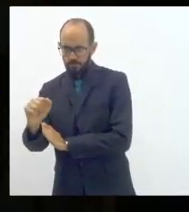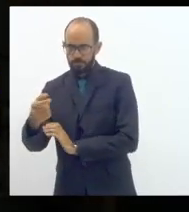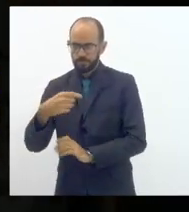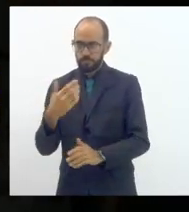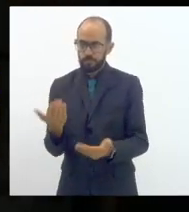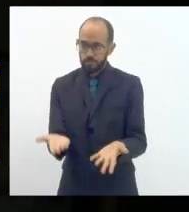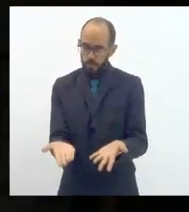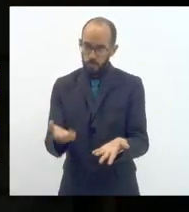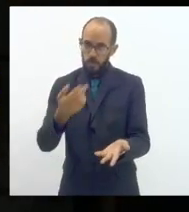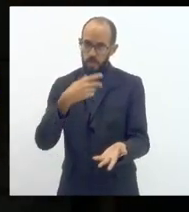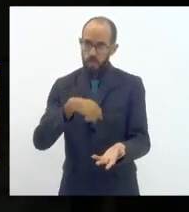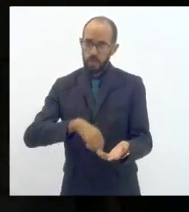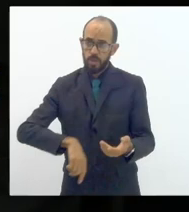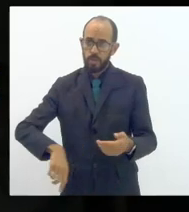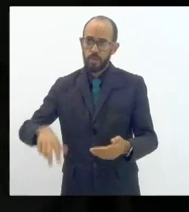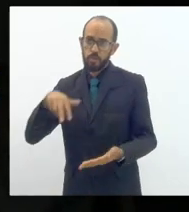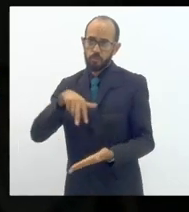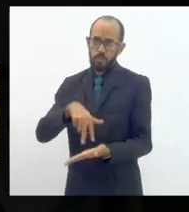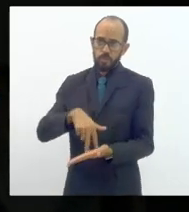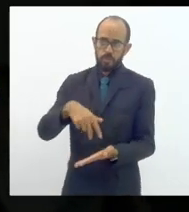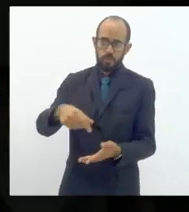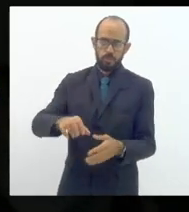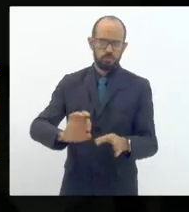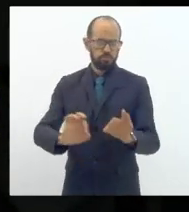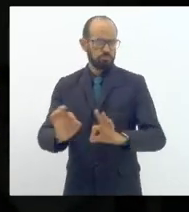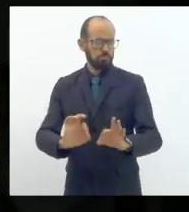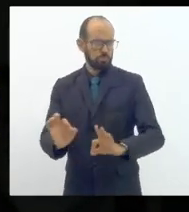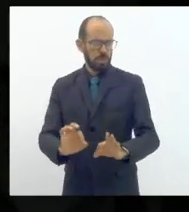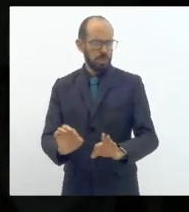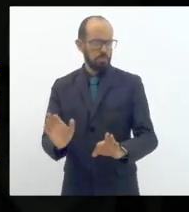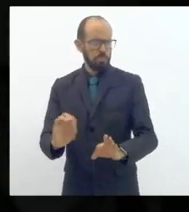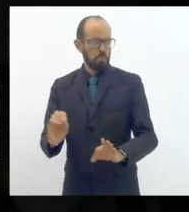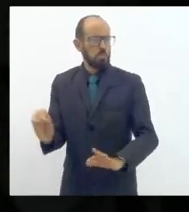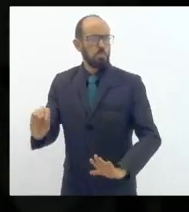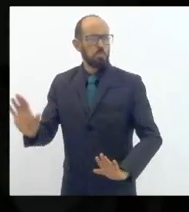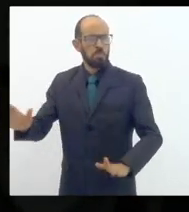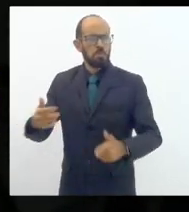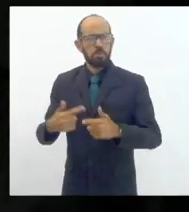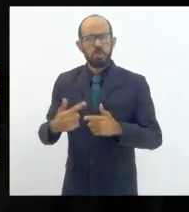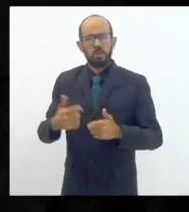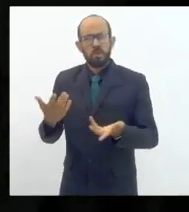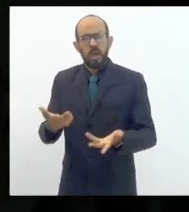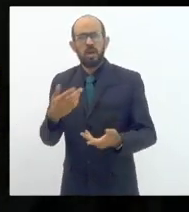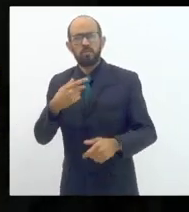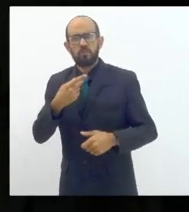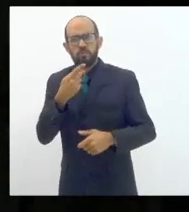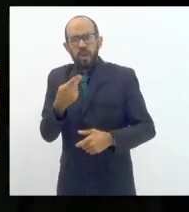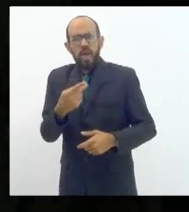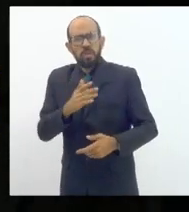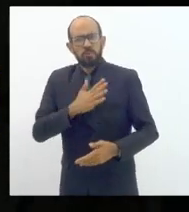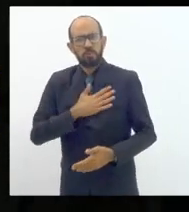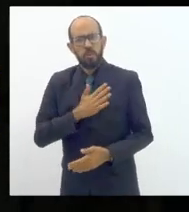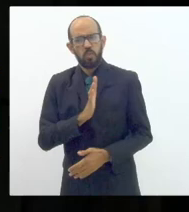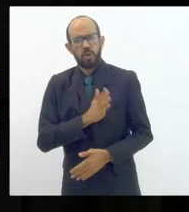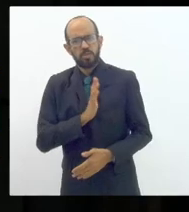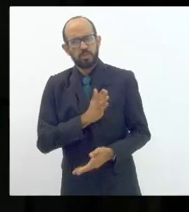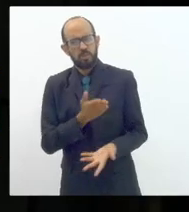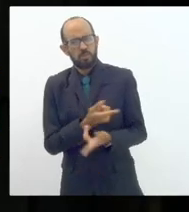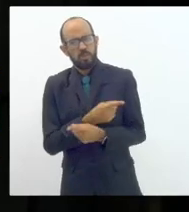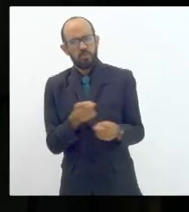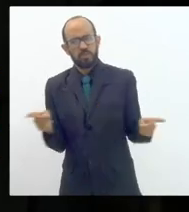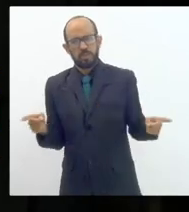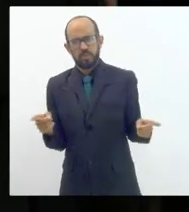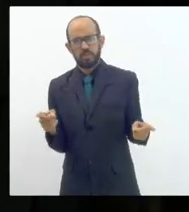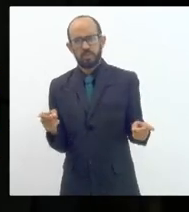para vocês que eu não fiz um discurso preparado, porque eu queria falar alguma coisa que viesse do meu coração para vocês